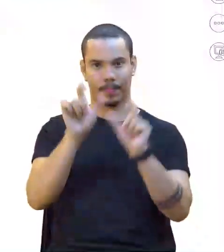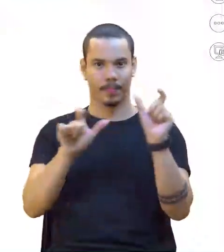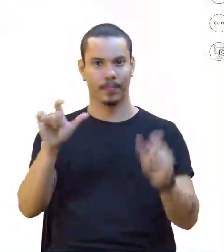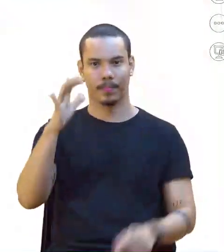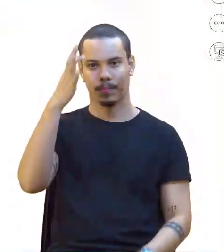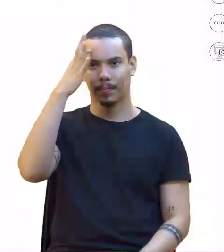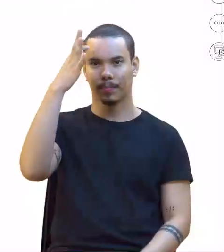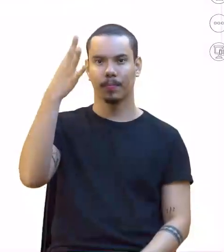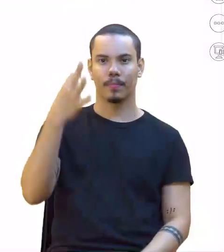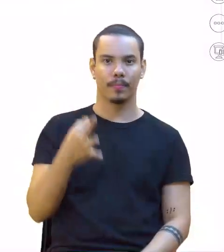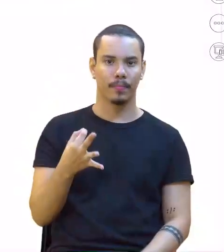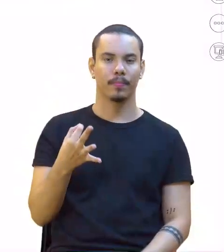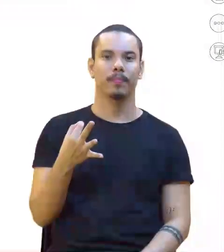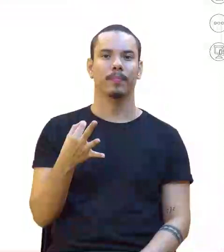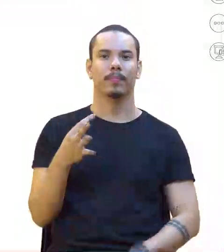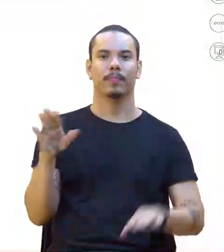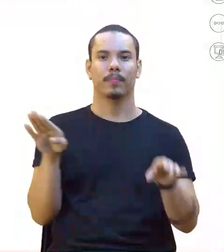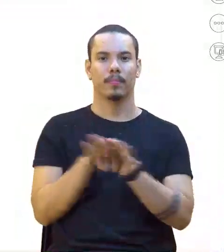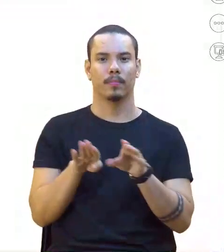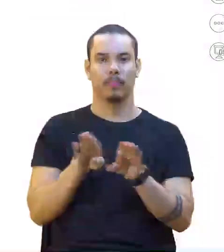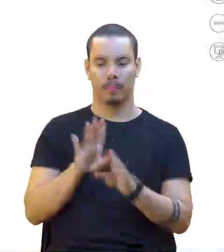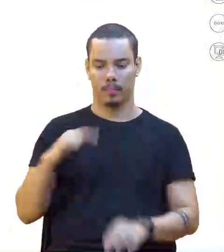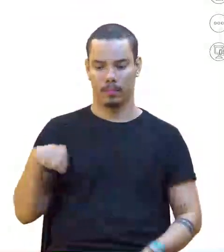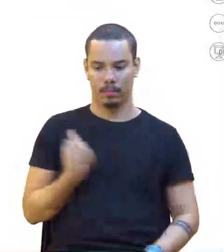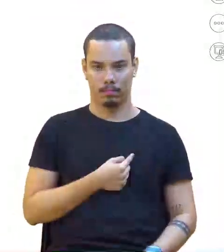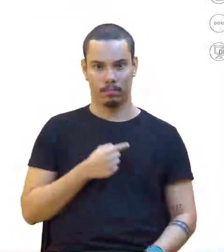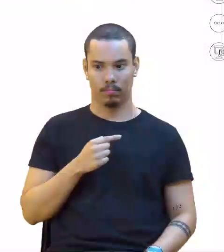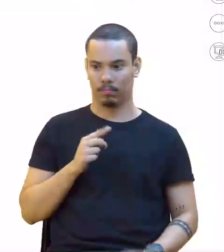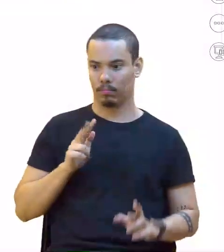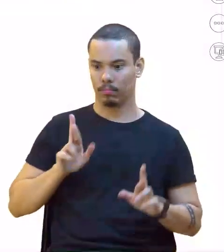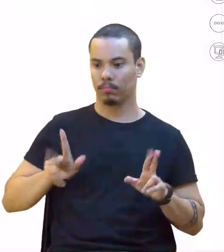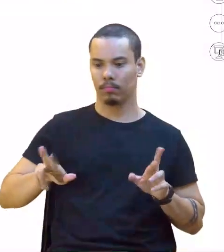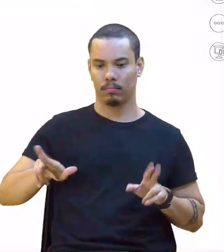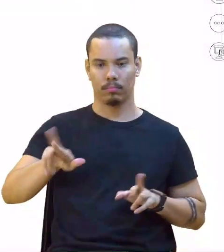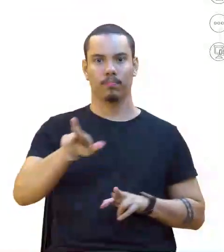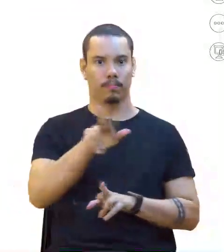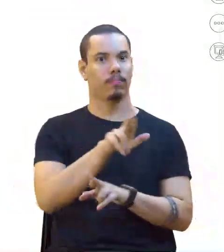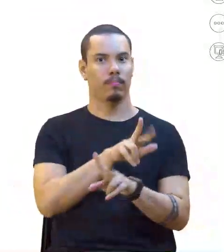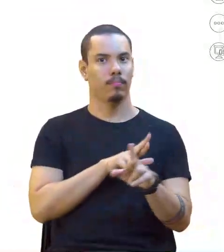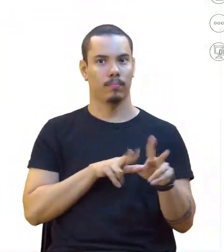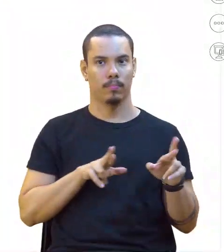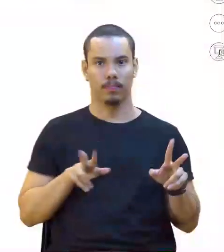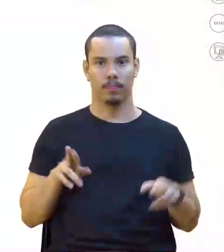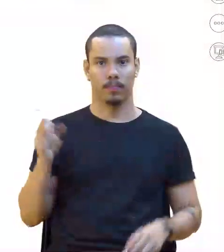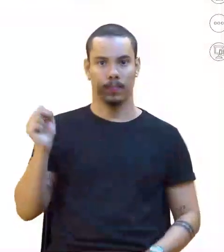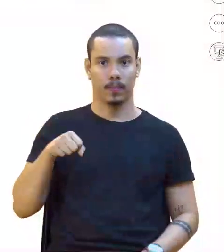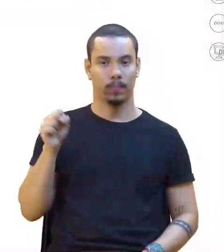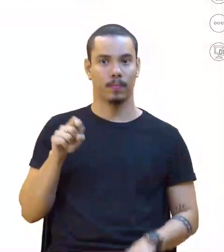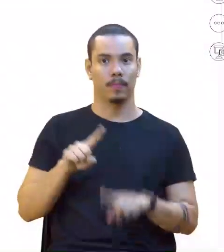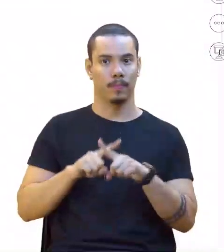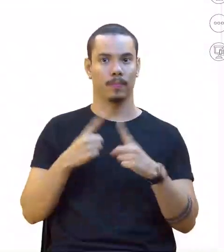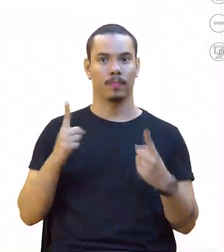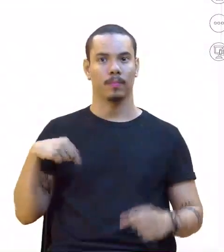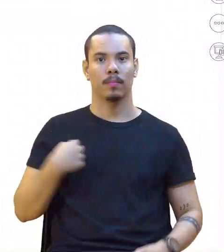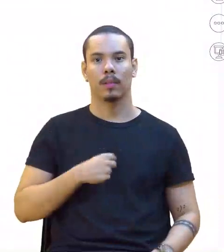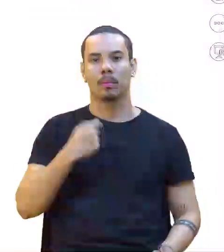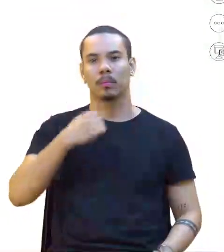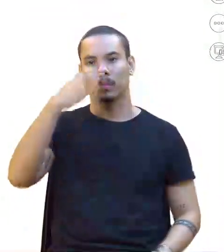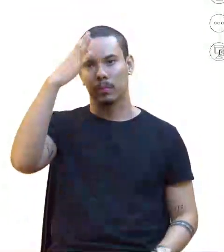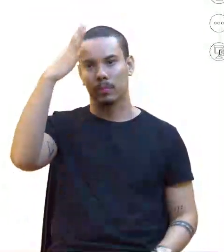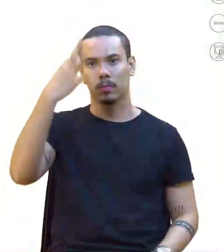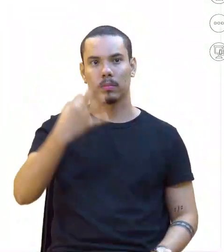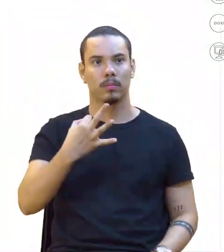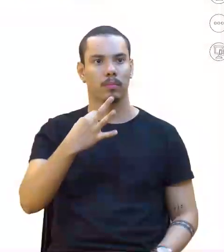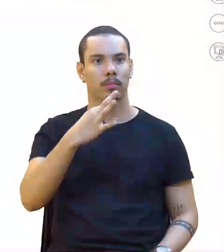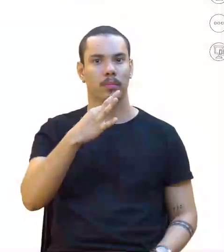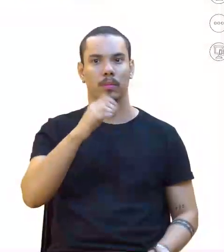entender que nós somos diferentes, sim, mas que nós precisamos entender cada